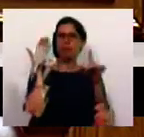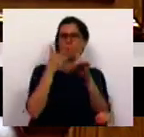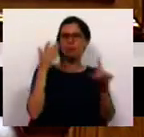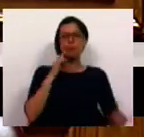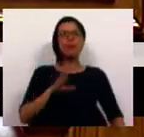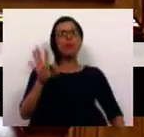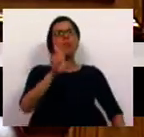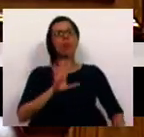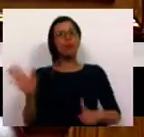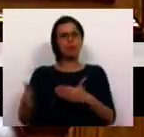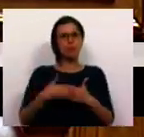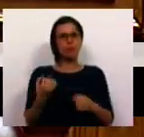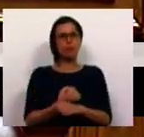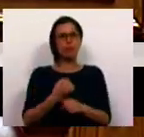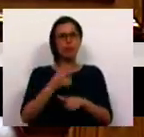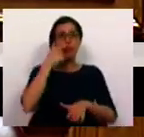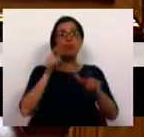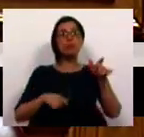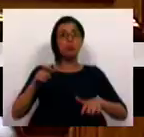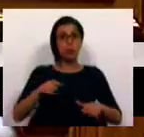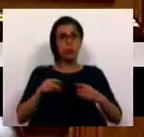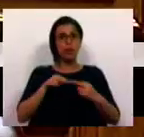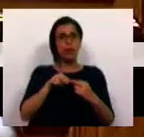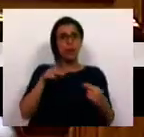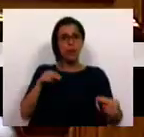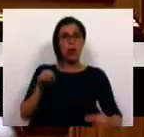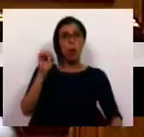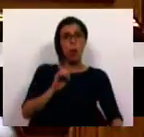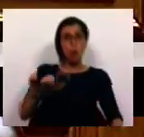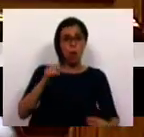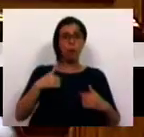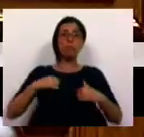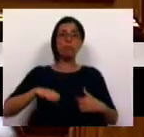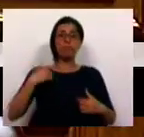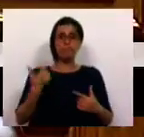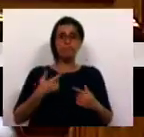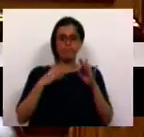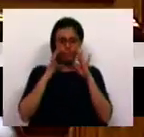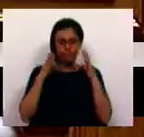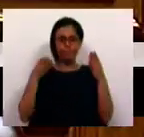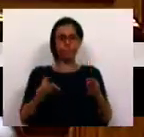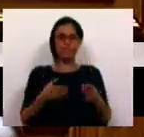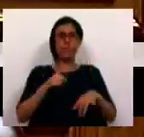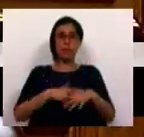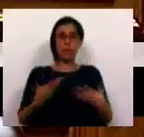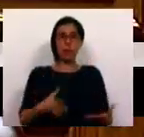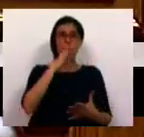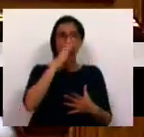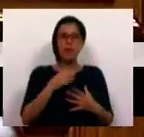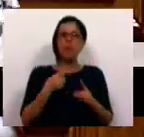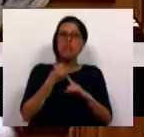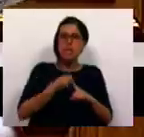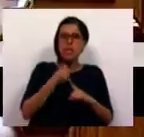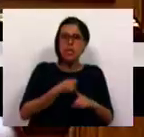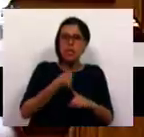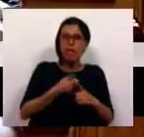concretamente a forma como encerraram o serviço de passageiros na linha do leste, que nós Verdes tivemos que trabalhar nesta legislatura